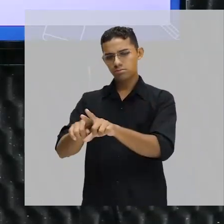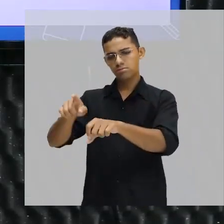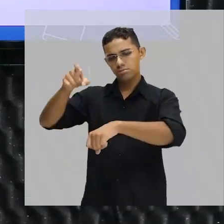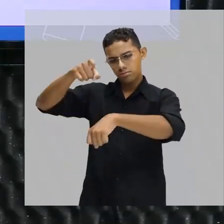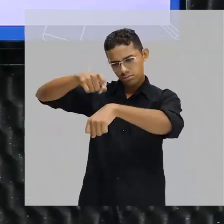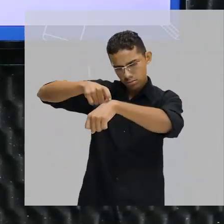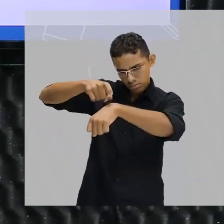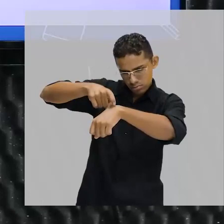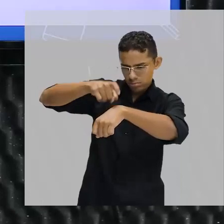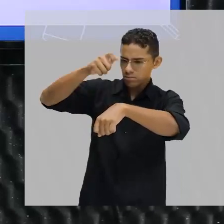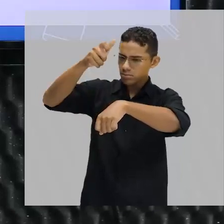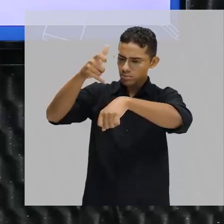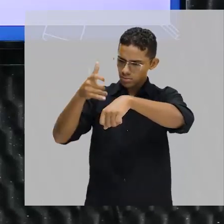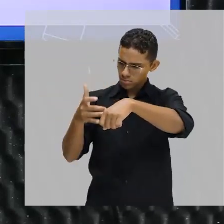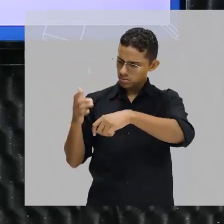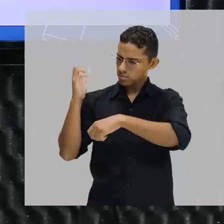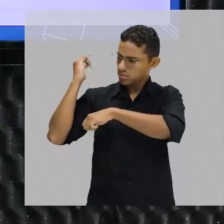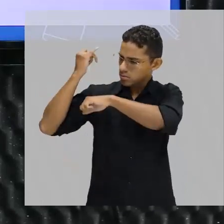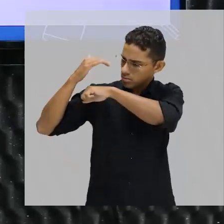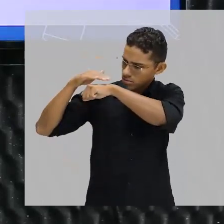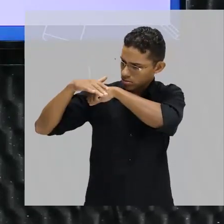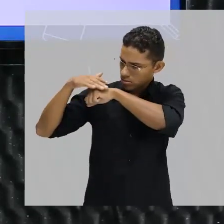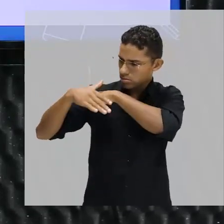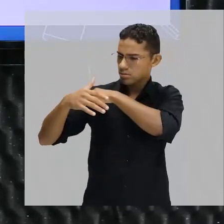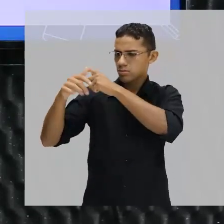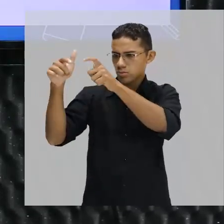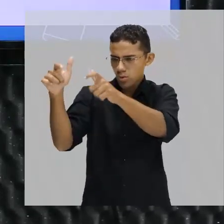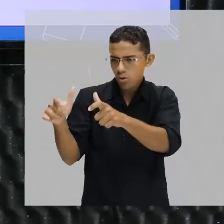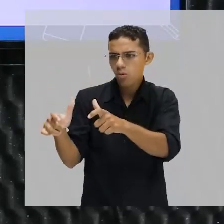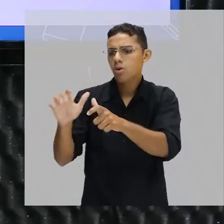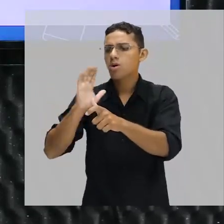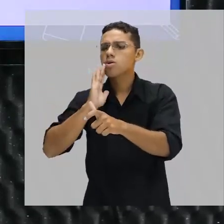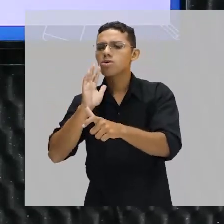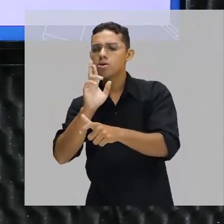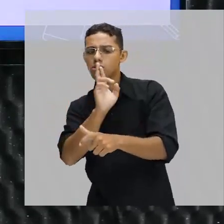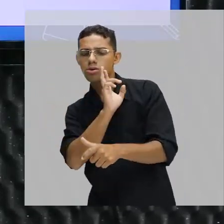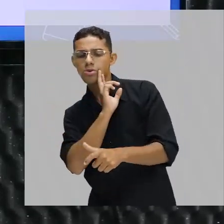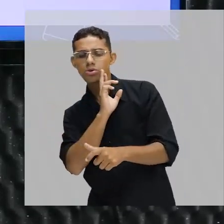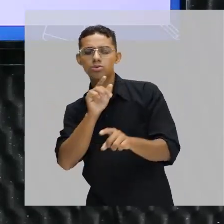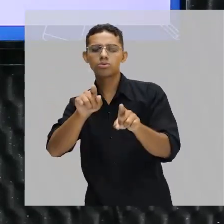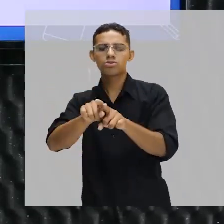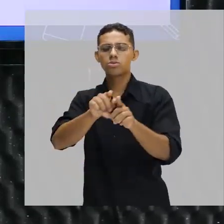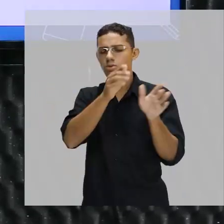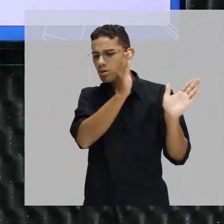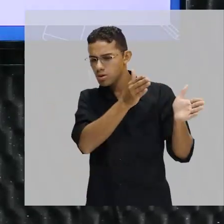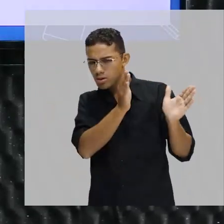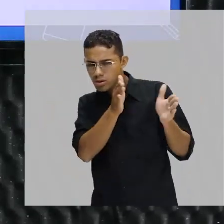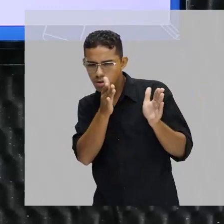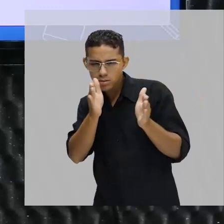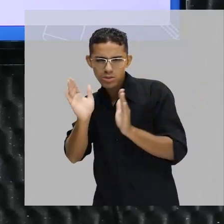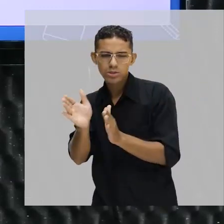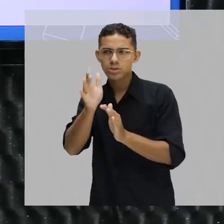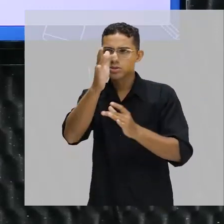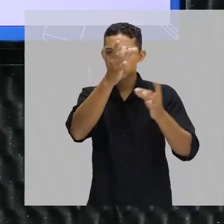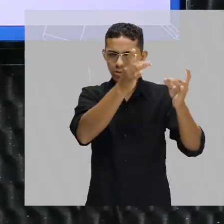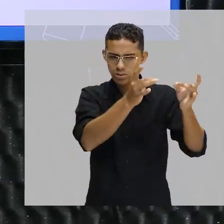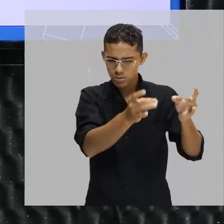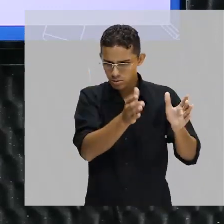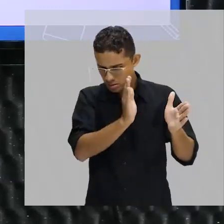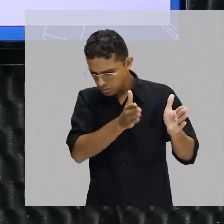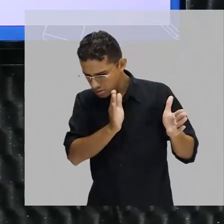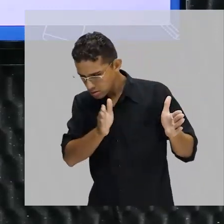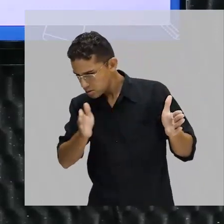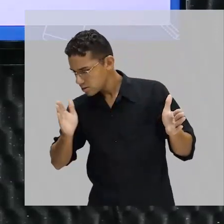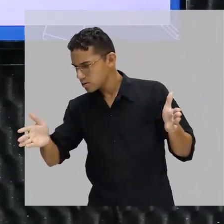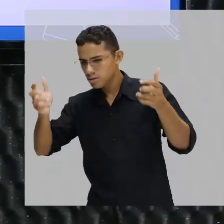Ele vai dizendo uma noite, ele vai dizendo o local. E aí ele vai fazendo uma linearidade, né? Vai fazendo uma